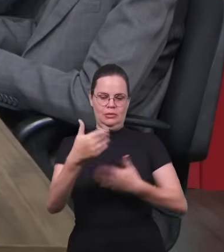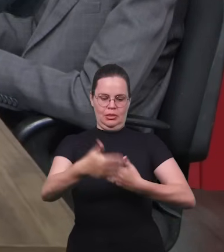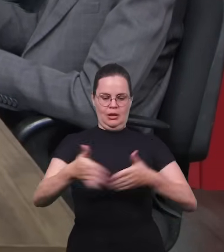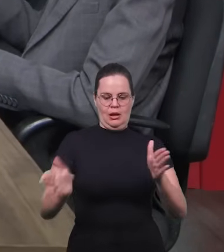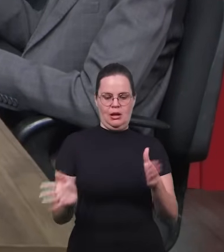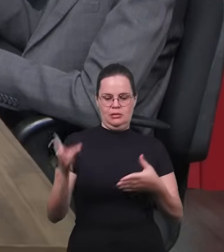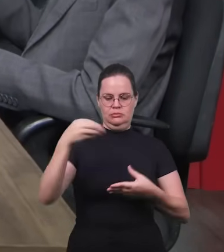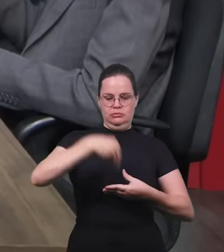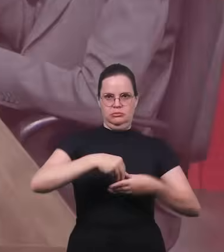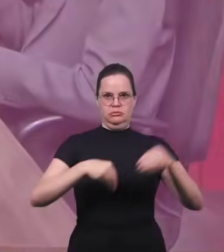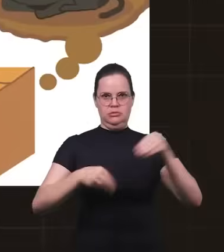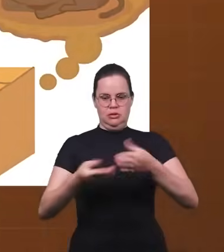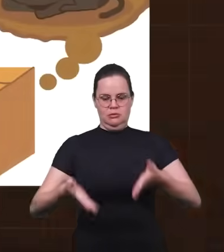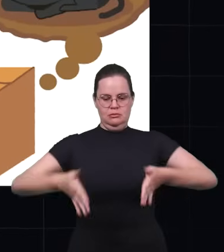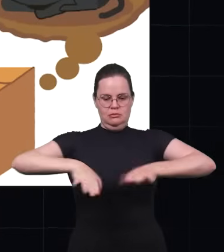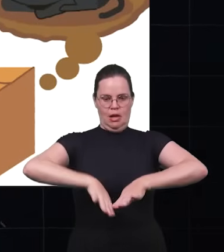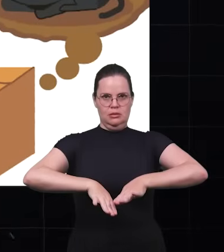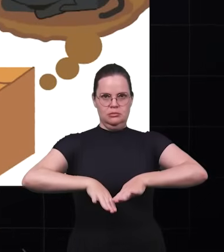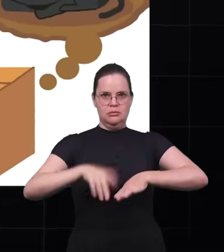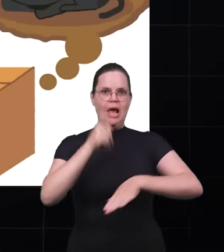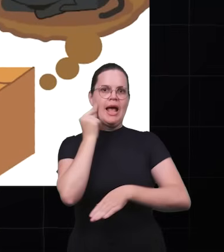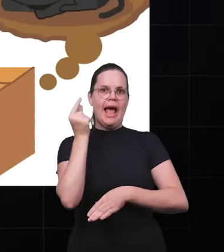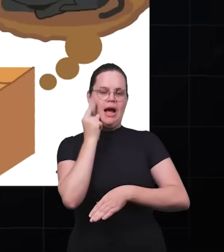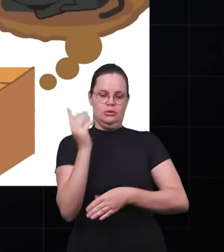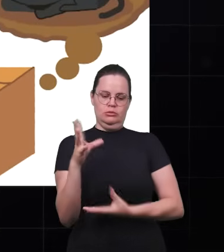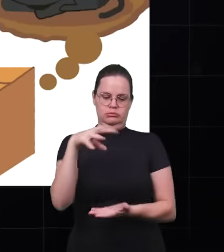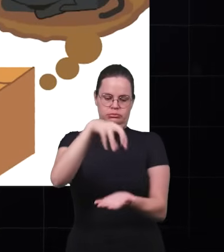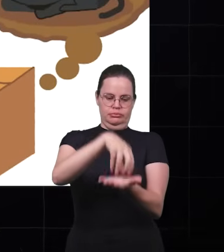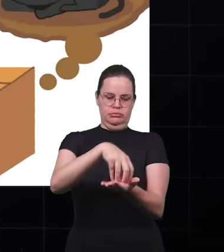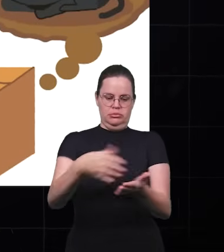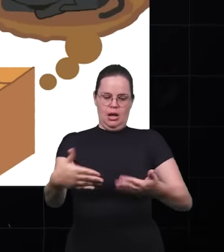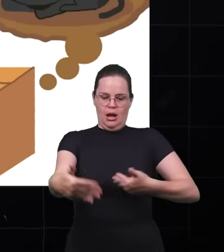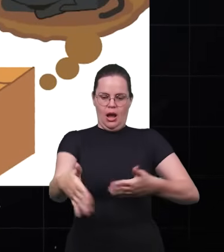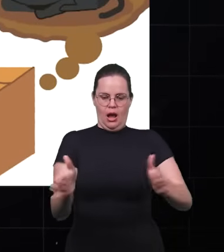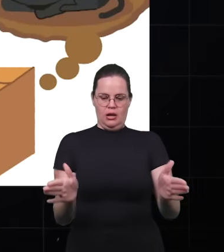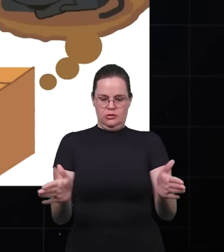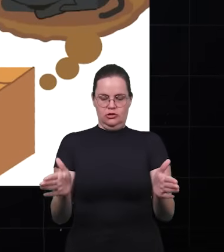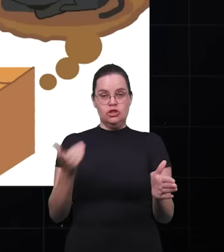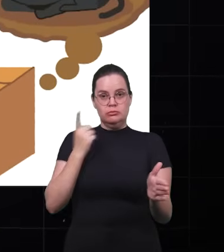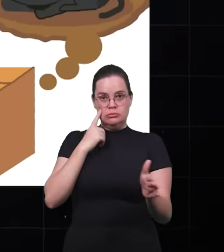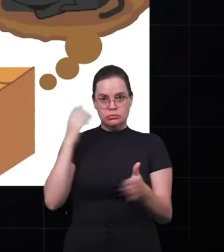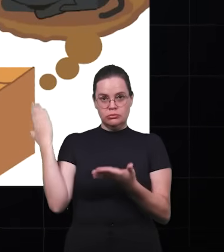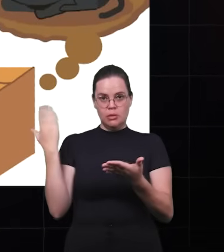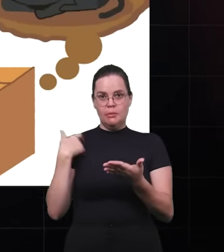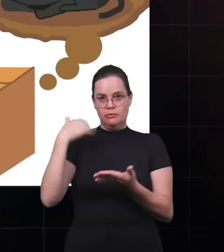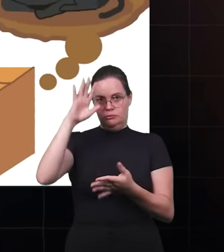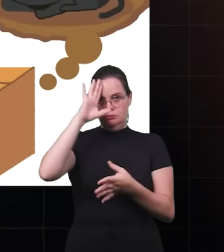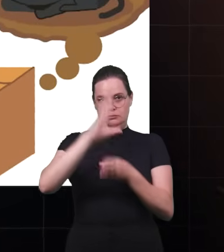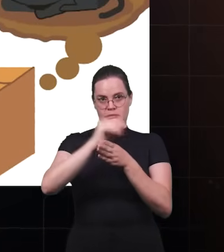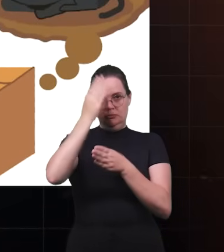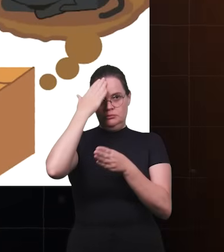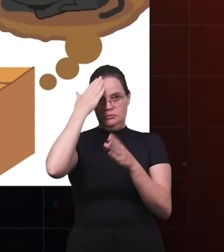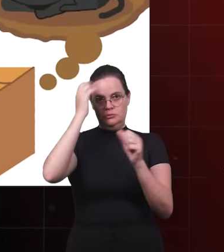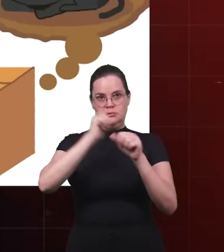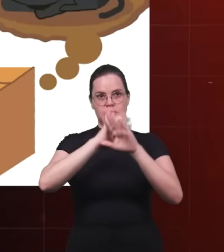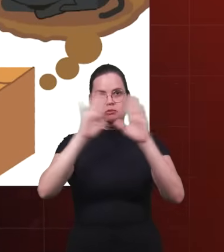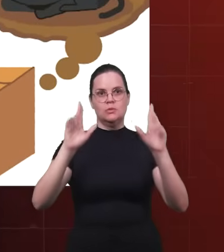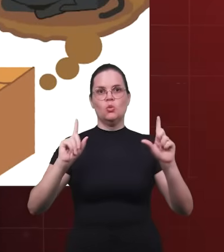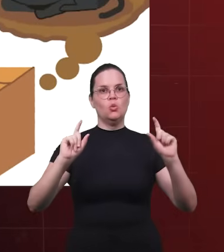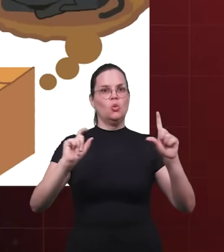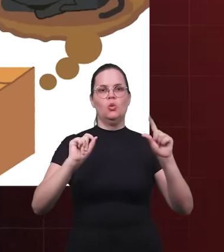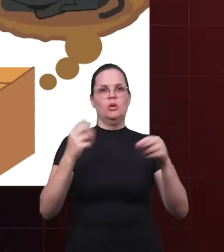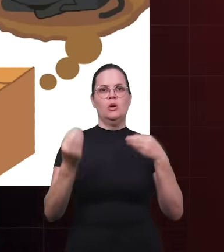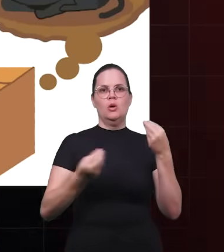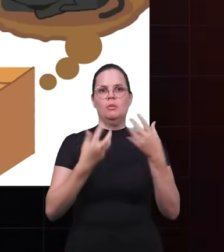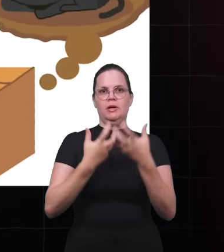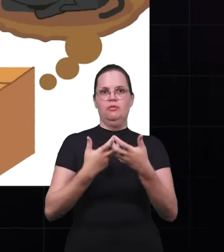E o que é esse experimento do gato de Schrödinger? Os irmãos vão conseguir entender melhor essa realidade probabilística